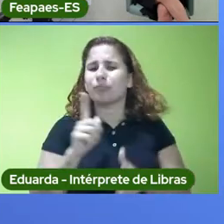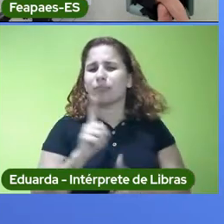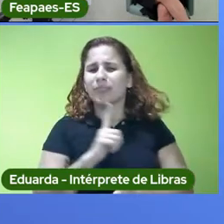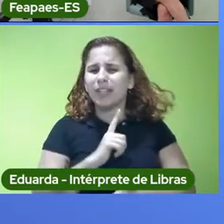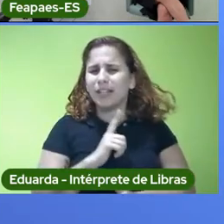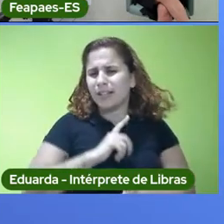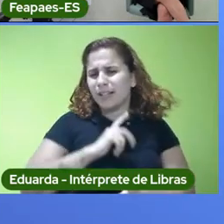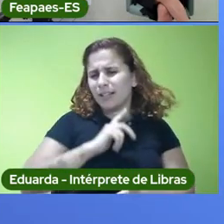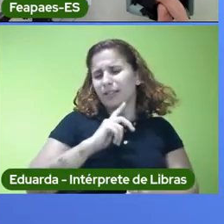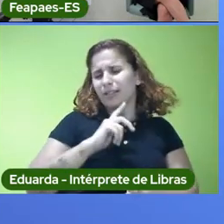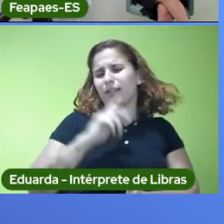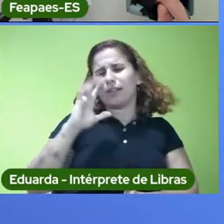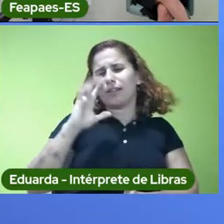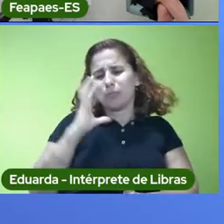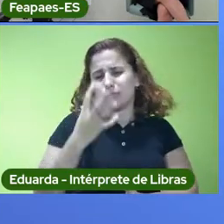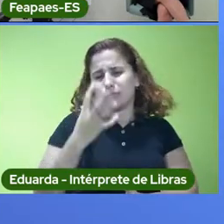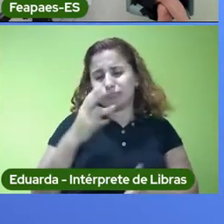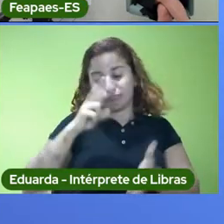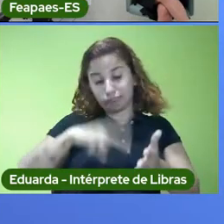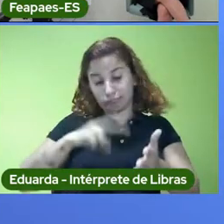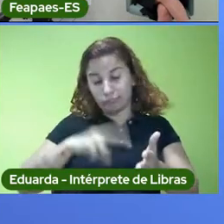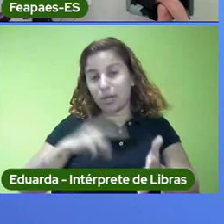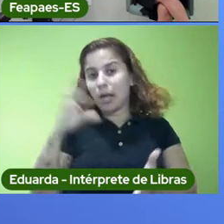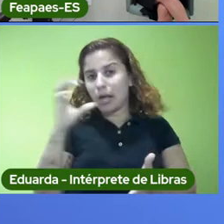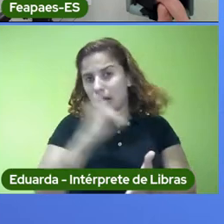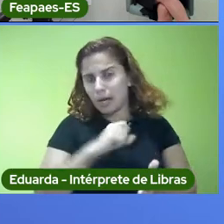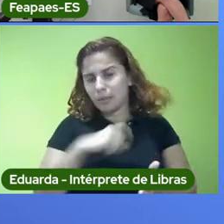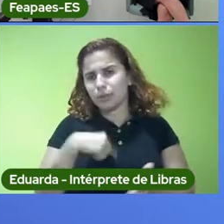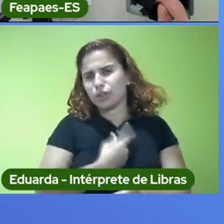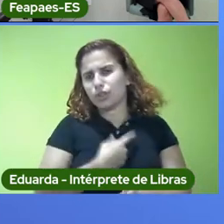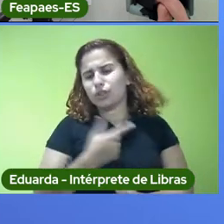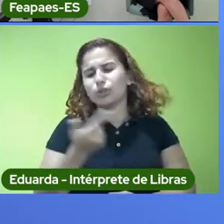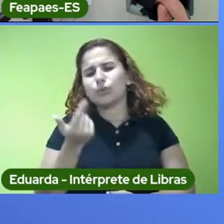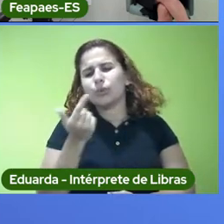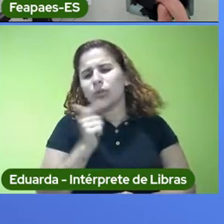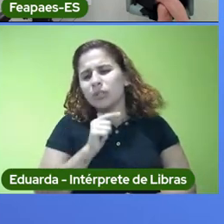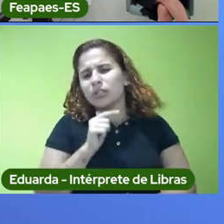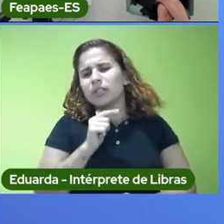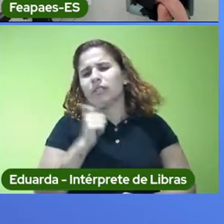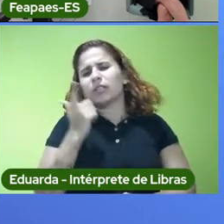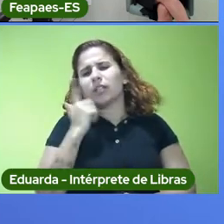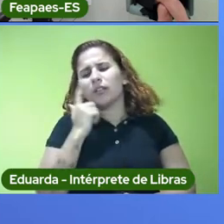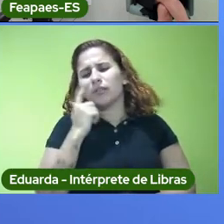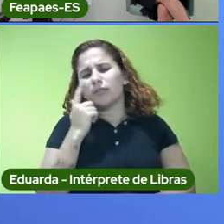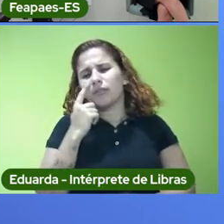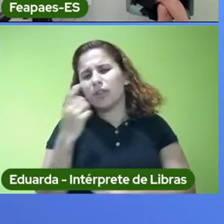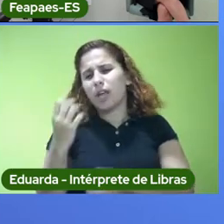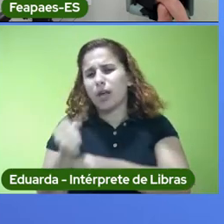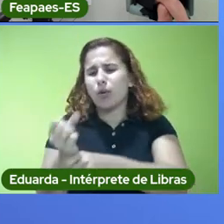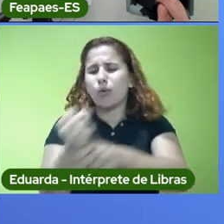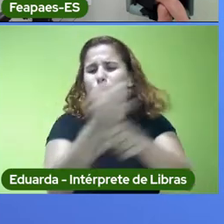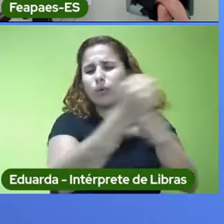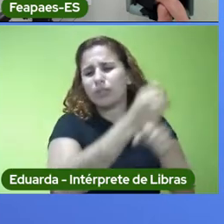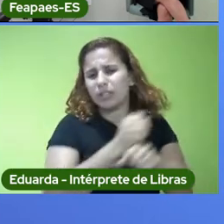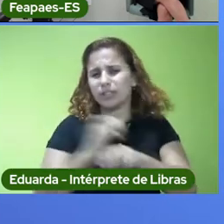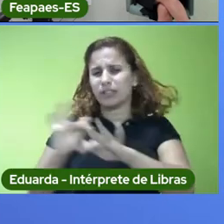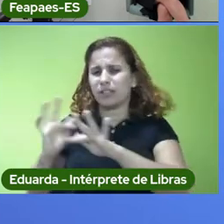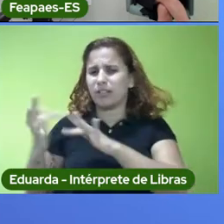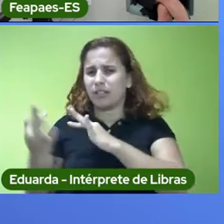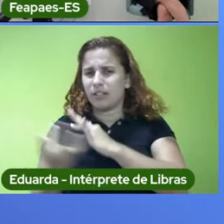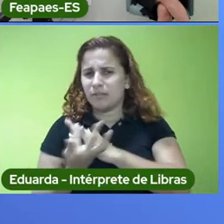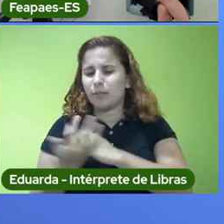do problema, a gente poderia culpabilizar, né, as famílias por isso. Então é muito importante a gente tomar cuidado com